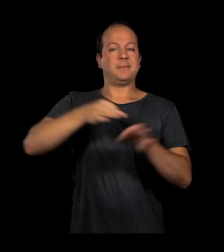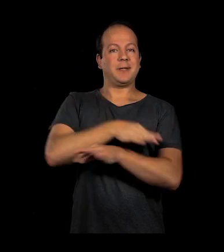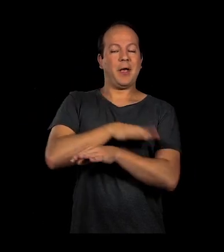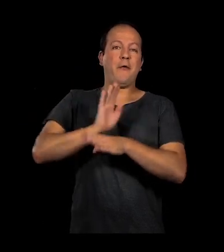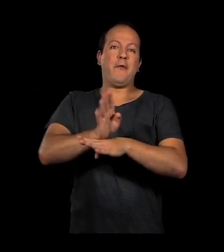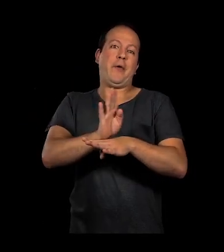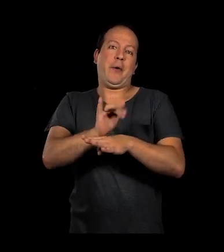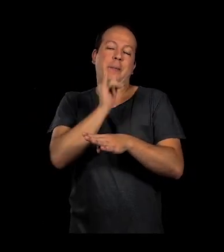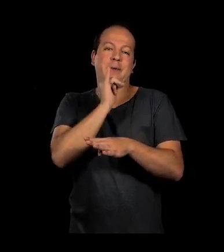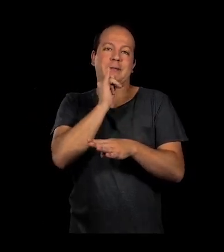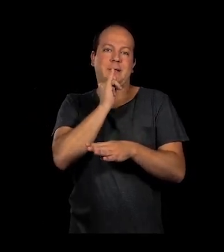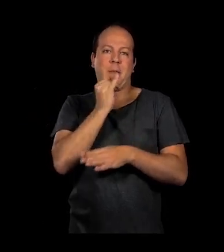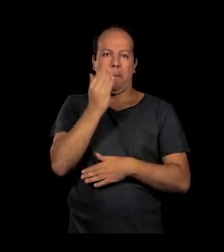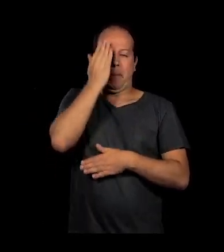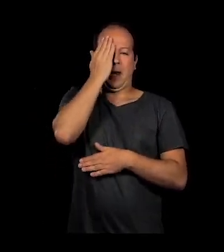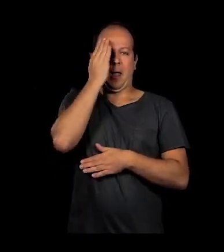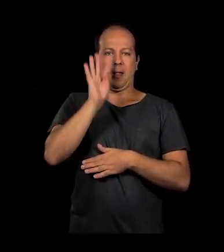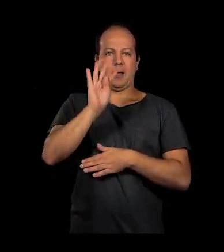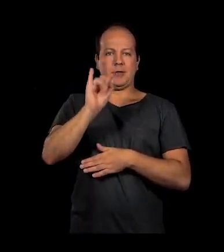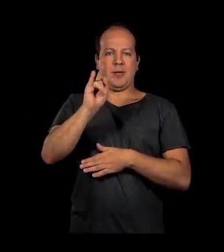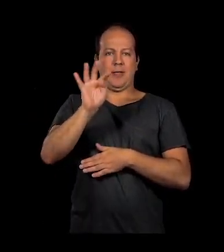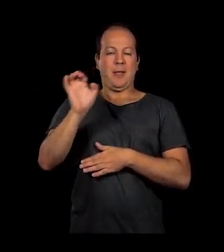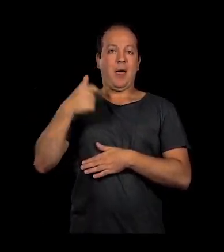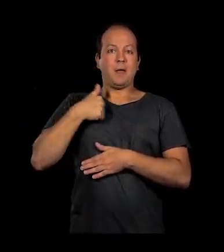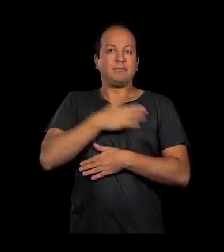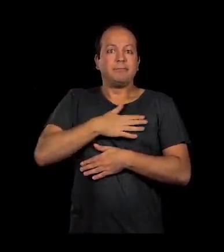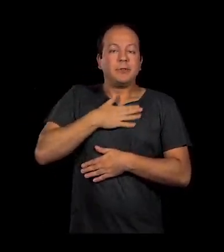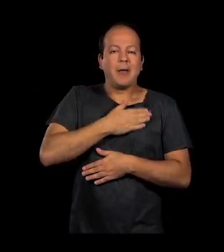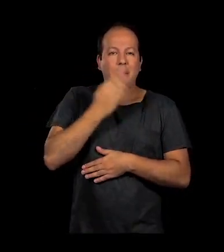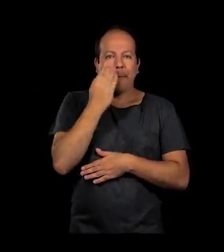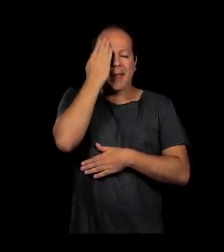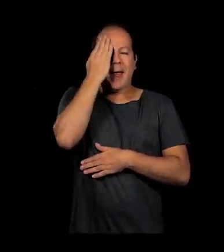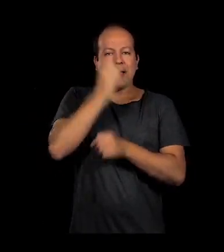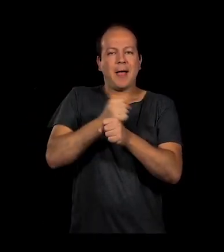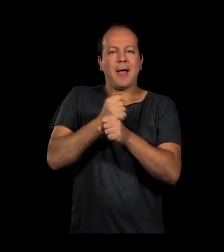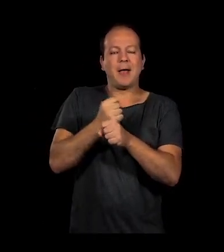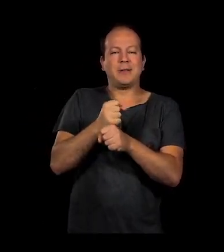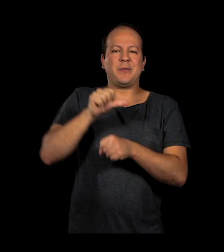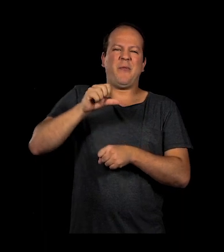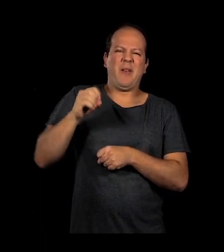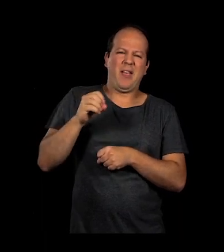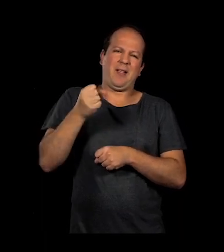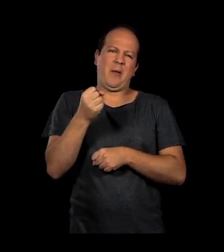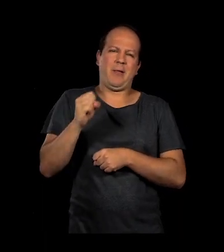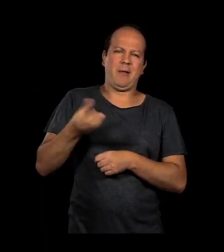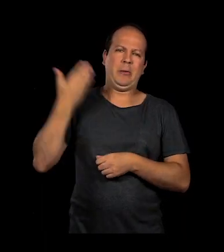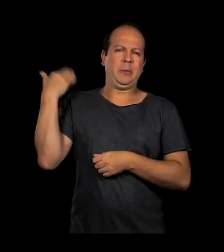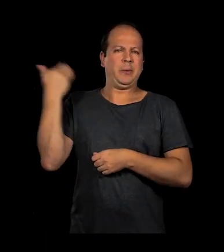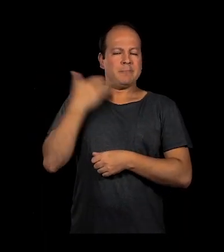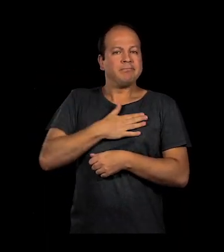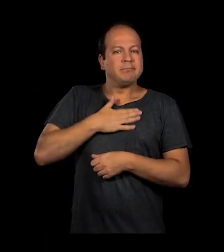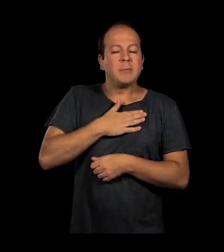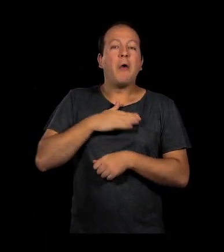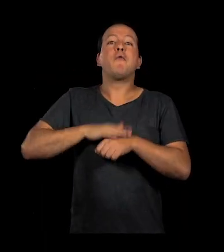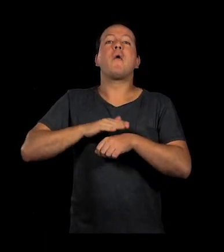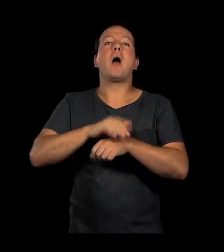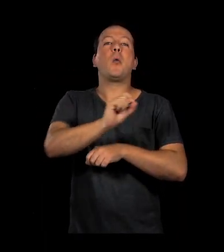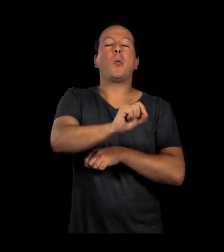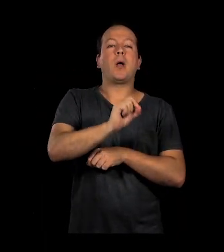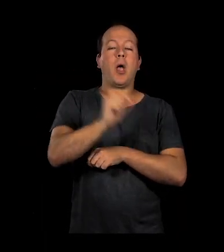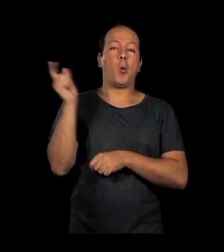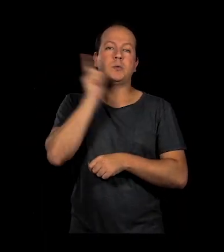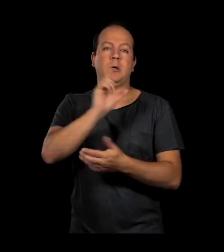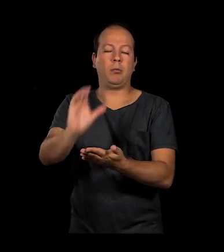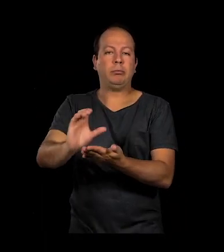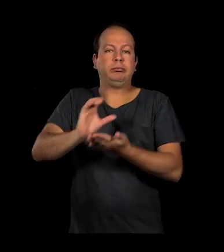fazer um filme dos piratas do jetep admirava o inspirado nos anos 90 80 então o que a gente fala eles têm que conseguir a